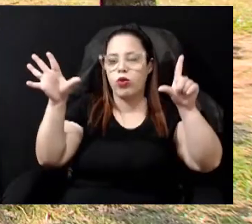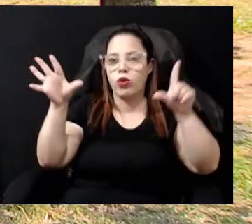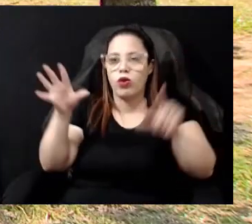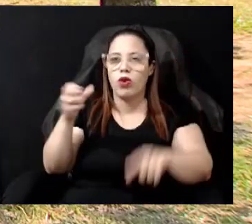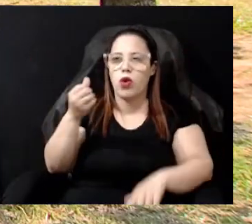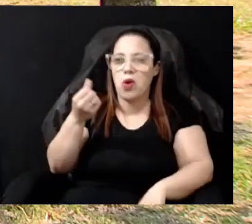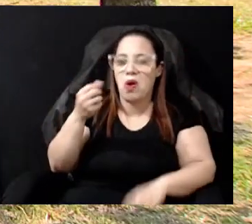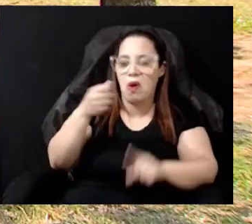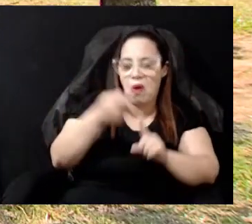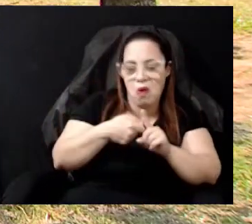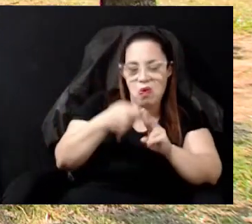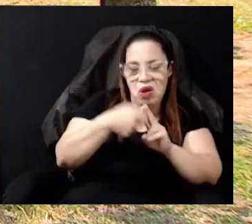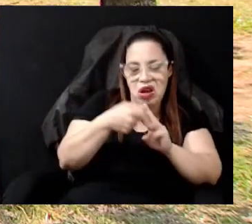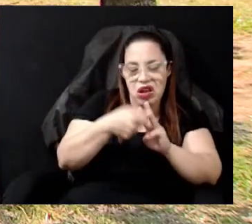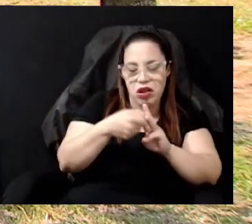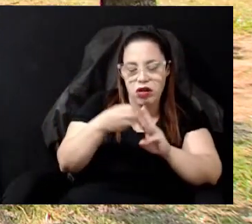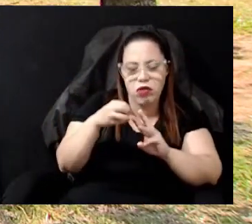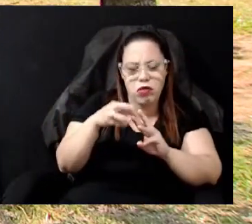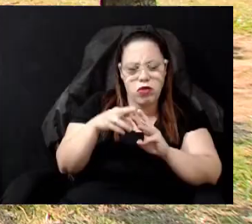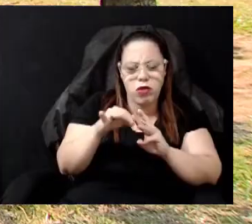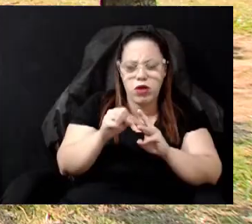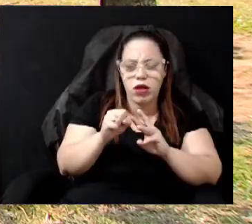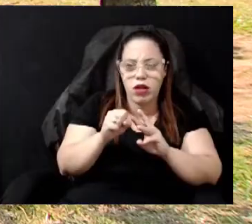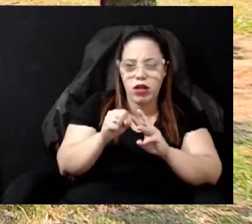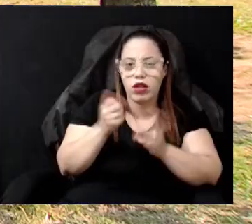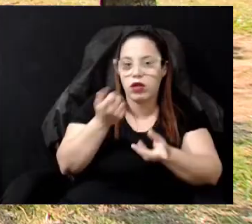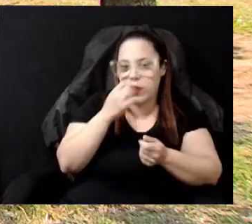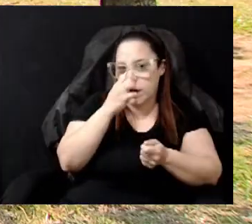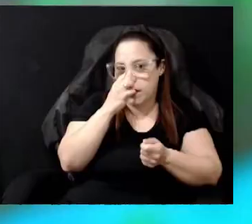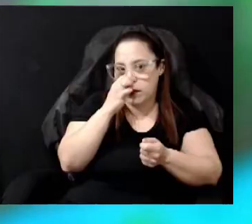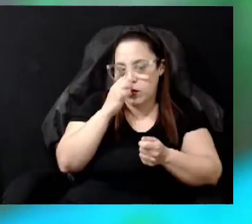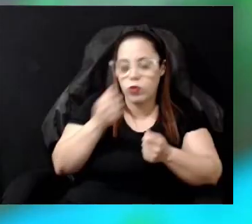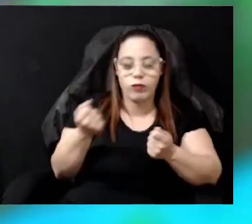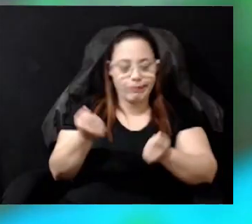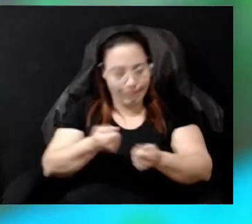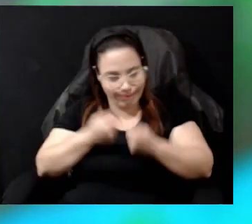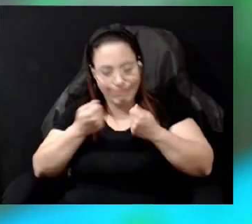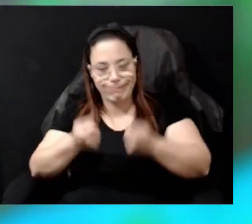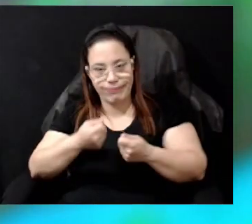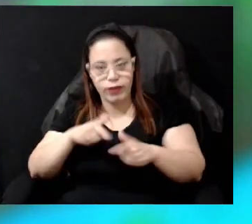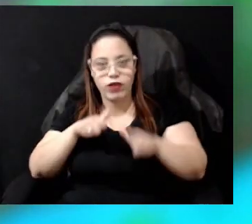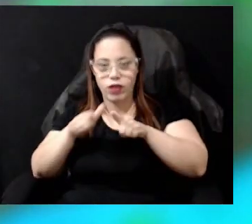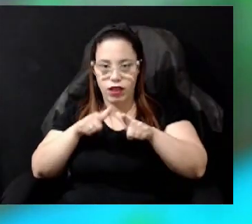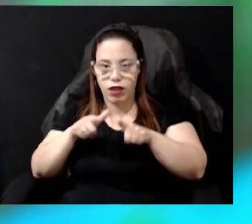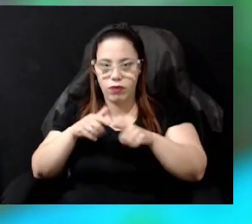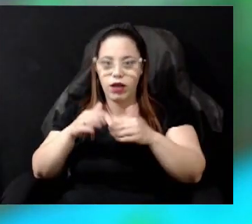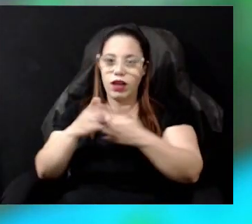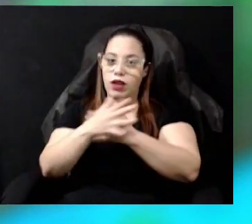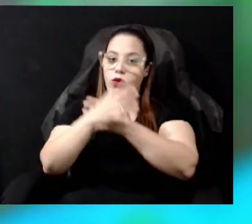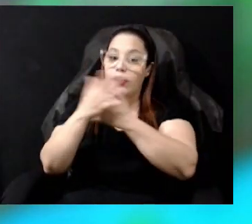se o falcoeiro em si estiver empenhado em estar trabalhando com a ave.